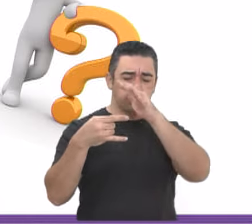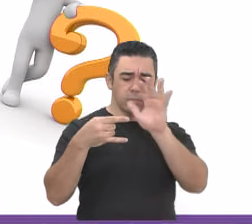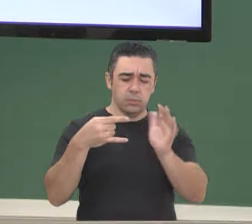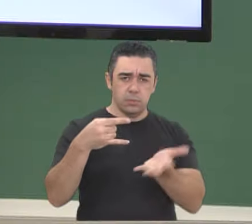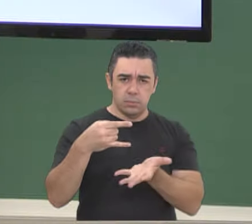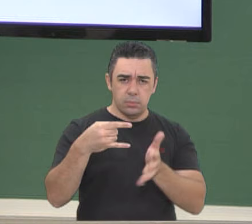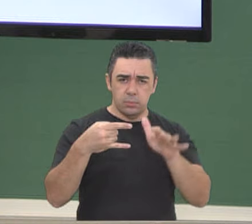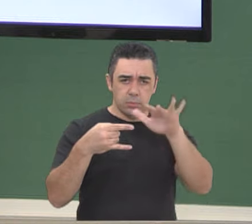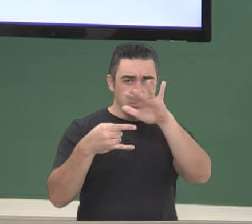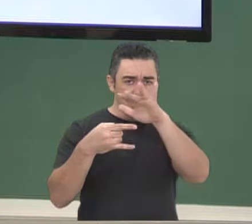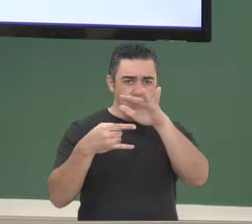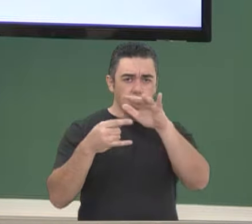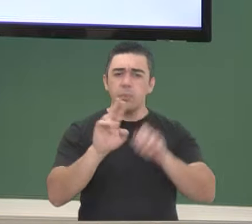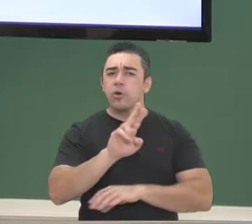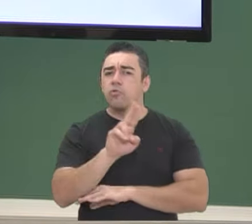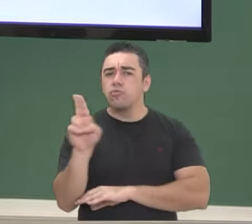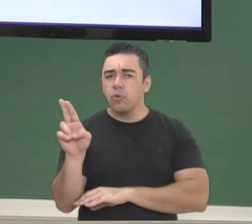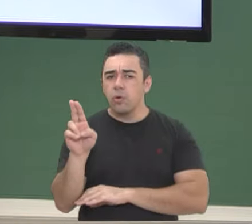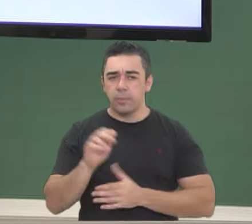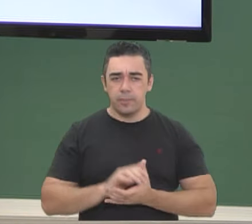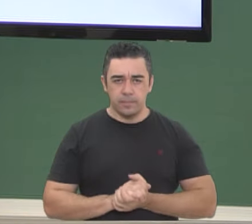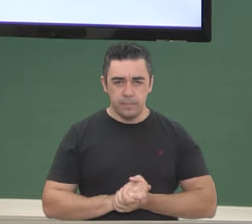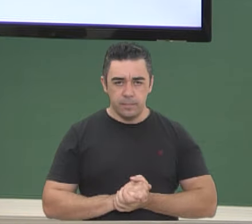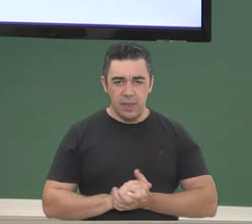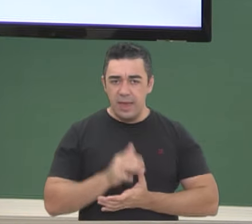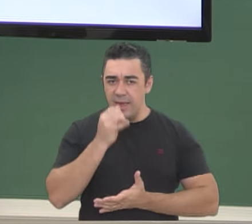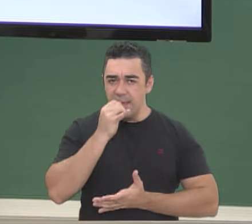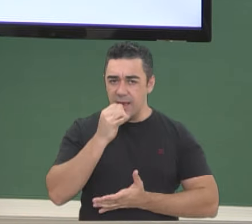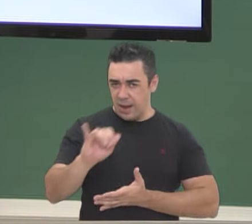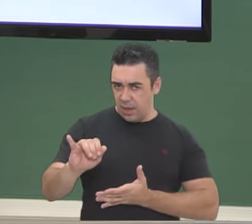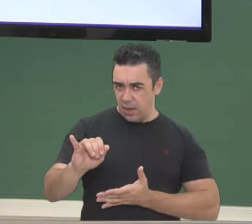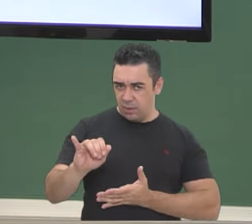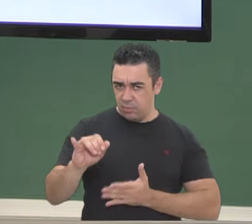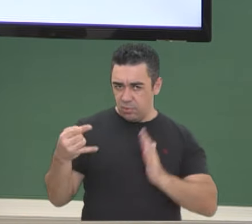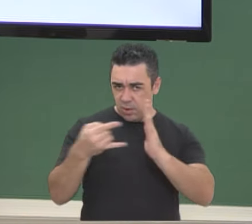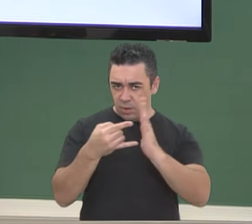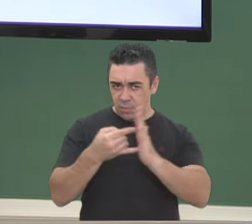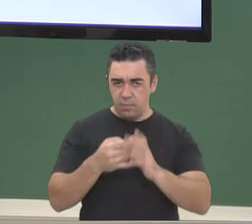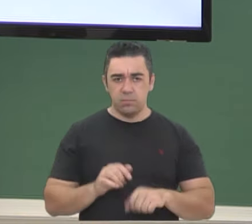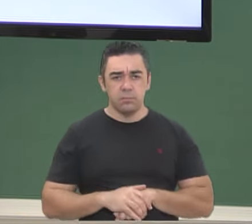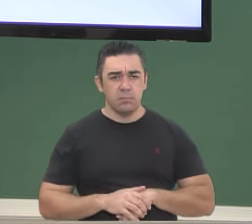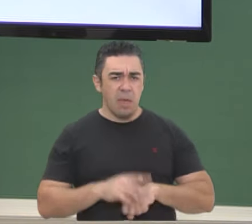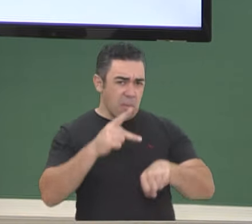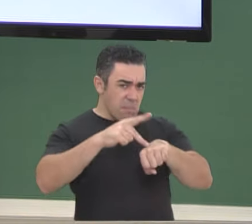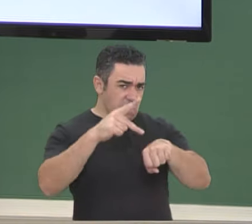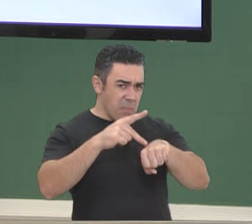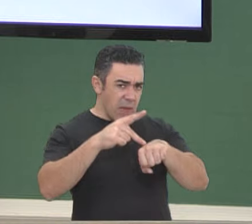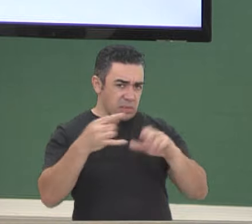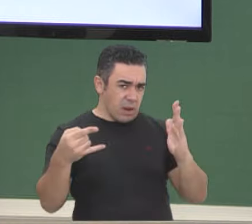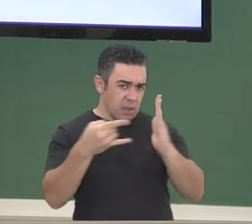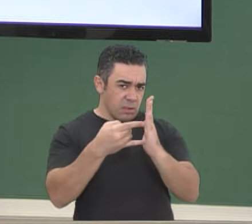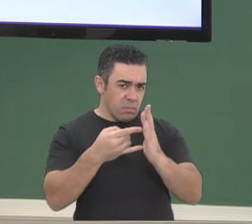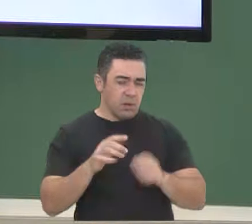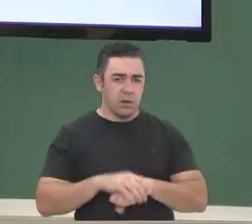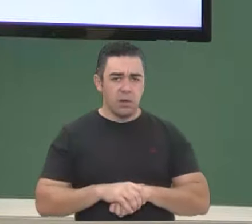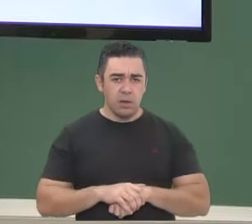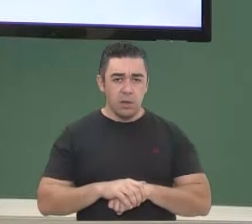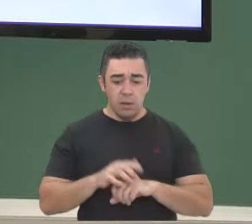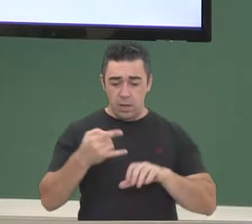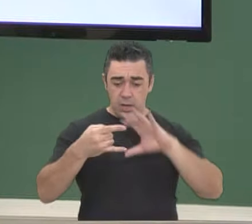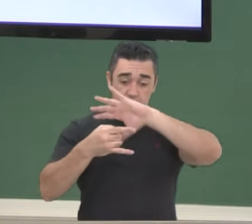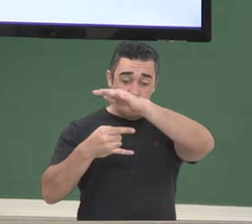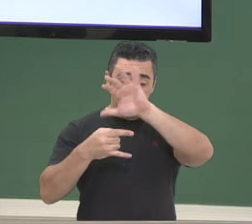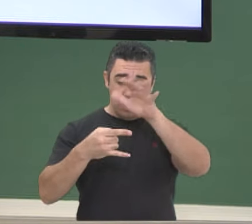que é chamado esse espaço eletroimã ser a pedra imã campo